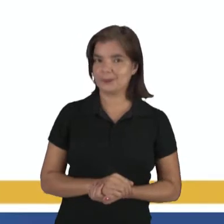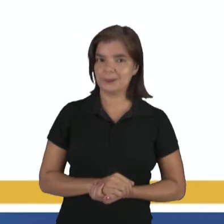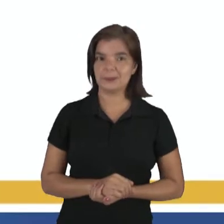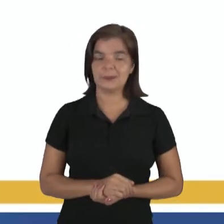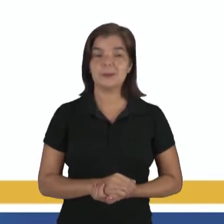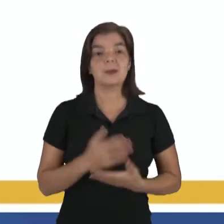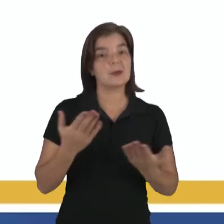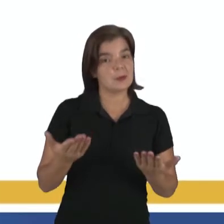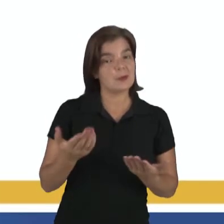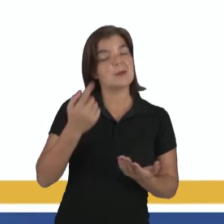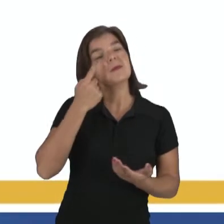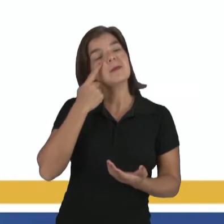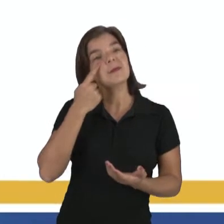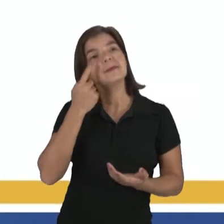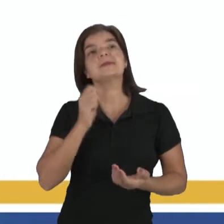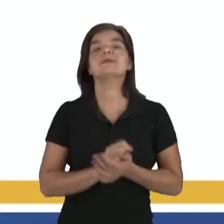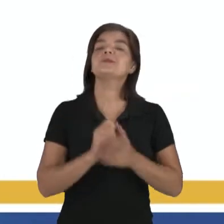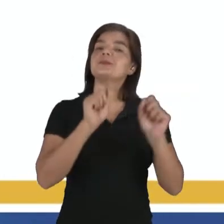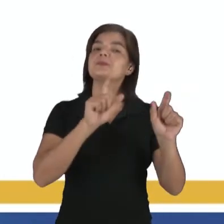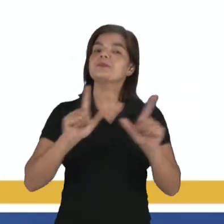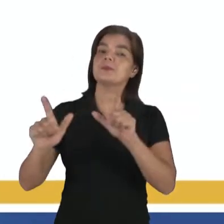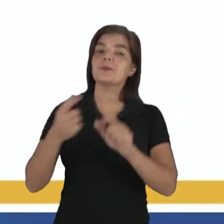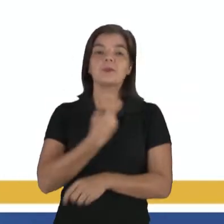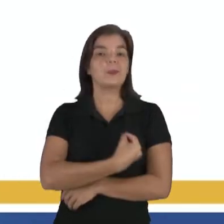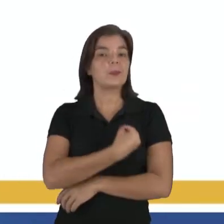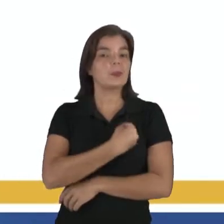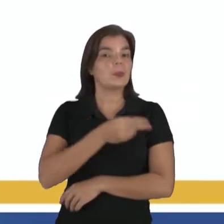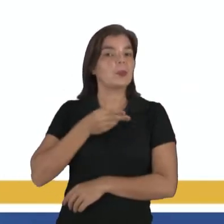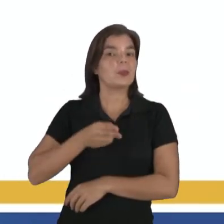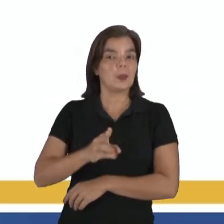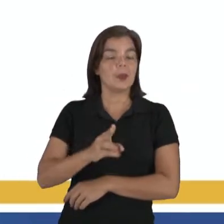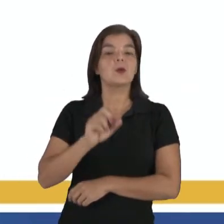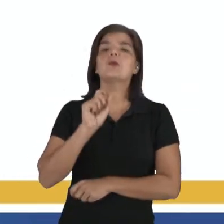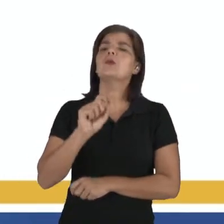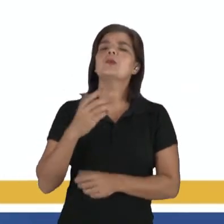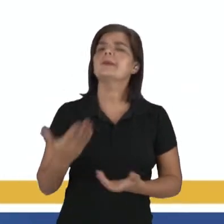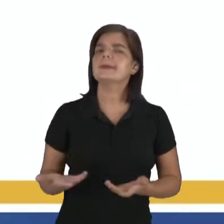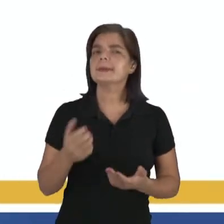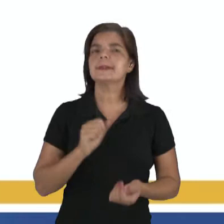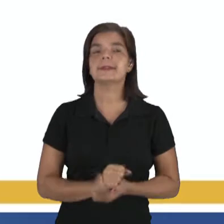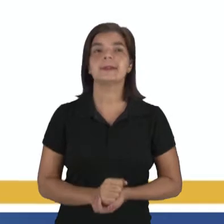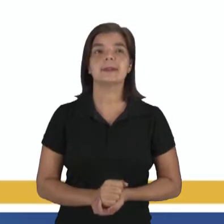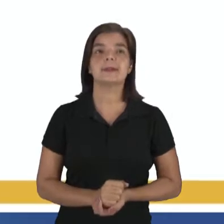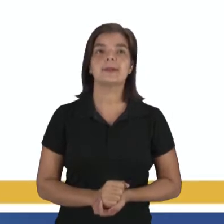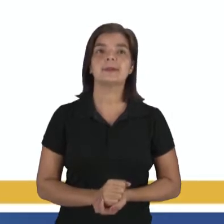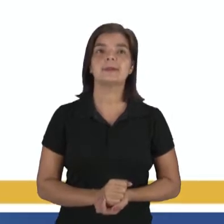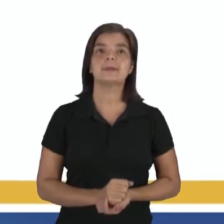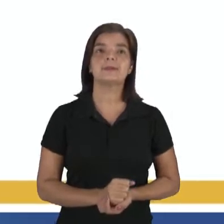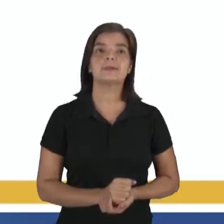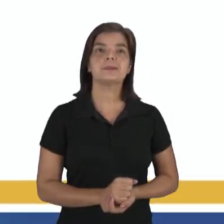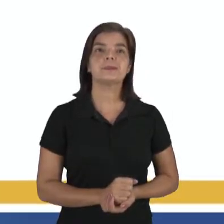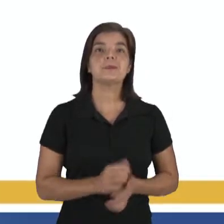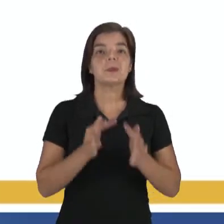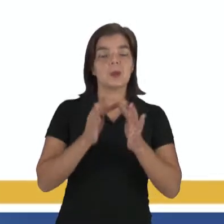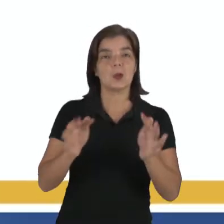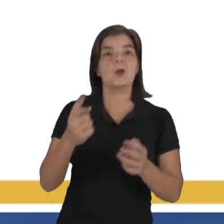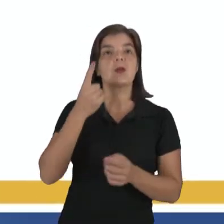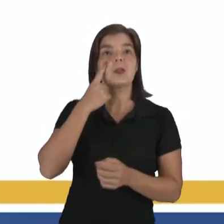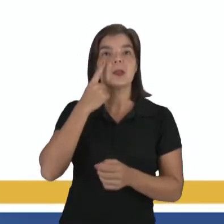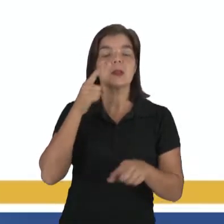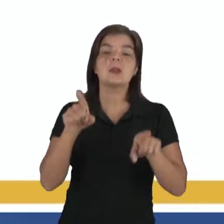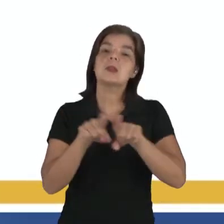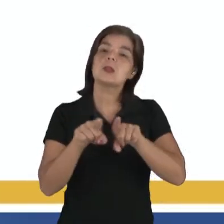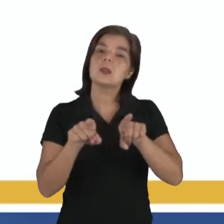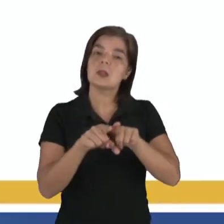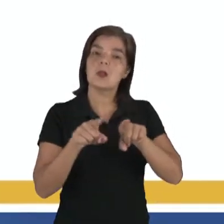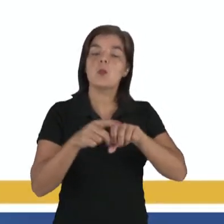fazendo? Então, vamos lá. O que é o present continuous? O present continuous tense é um tempo verbal que deve ser